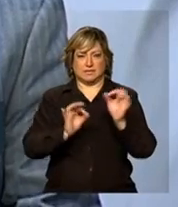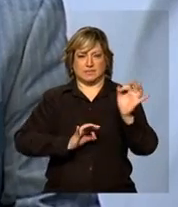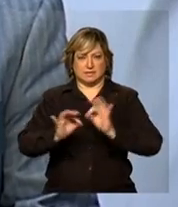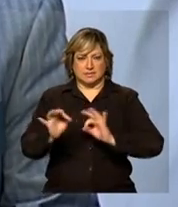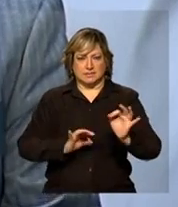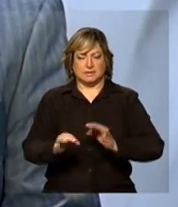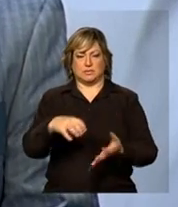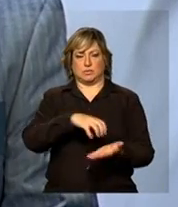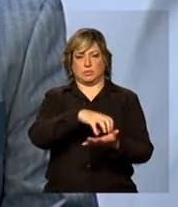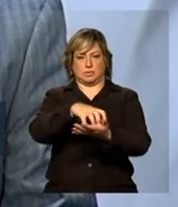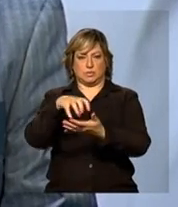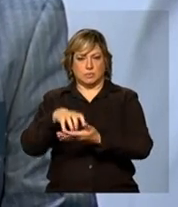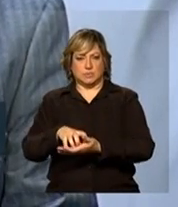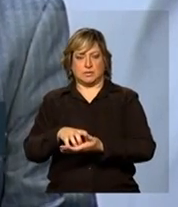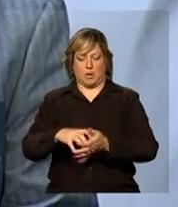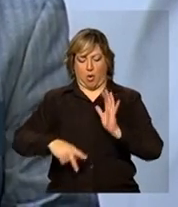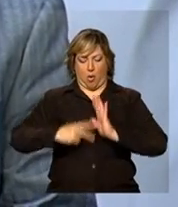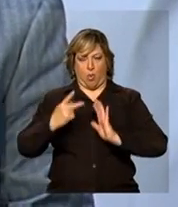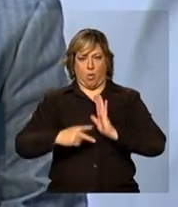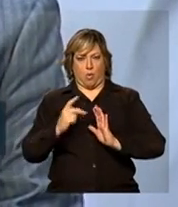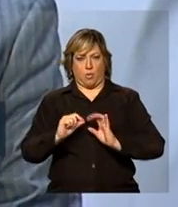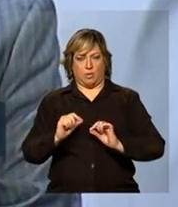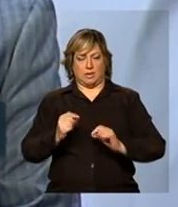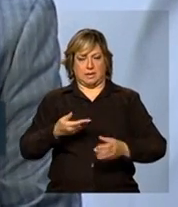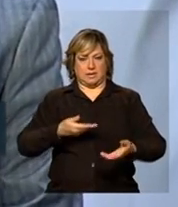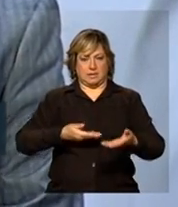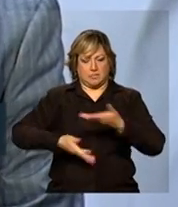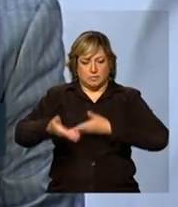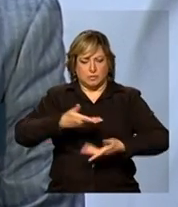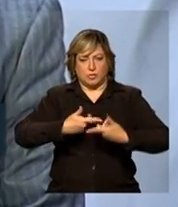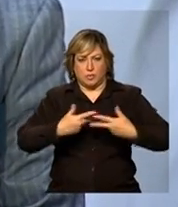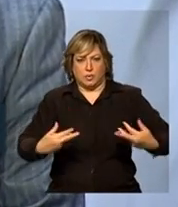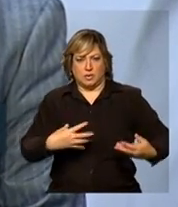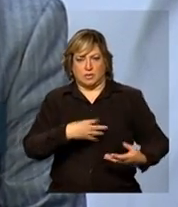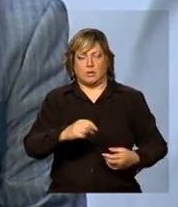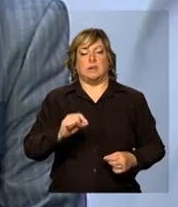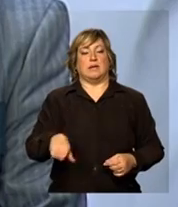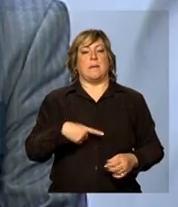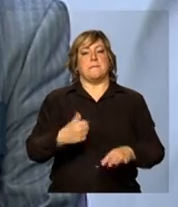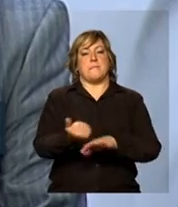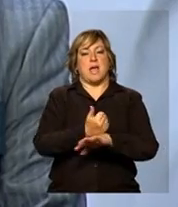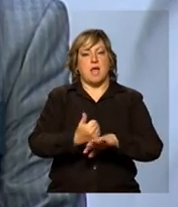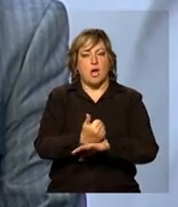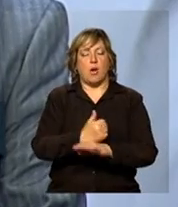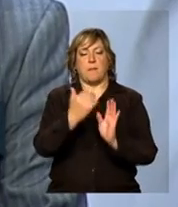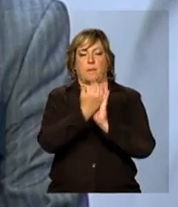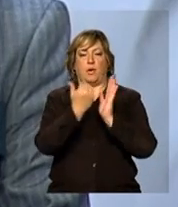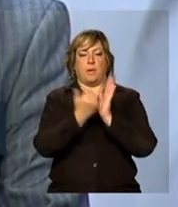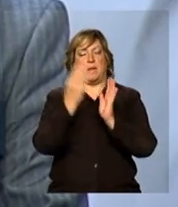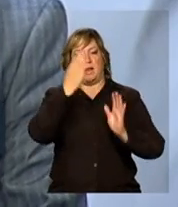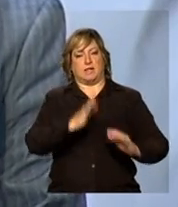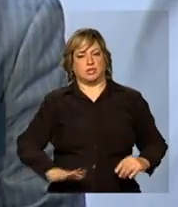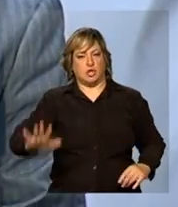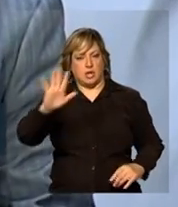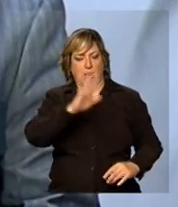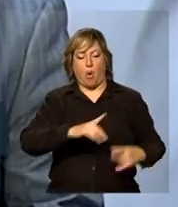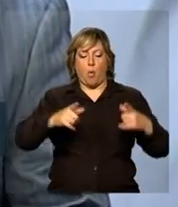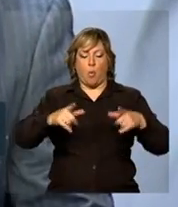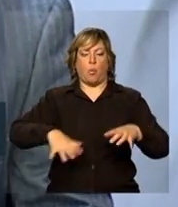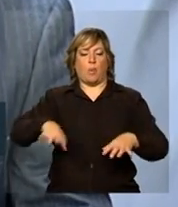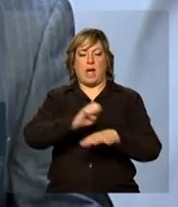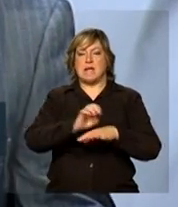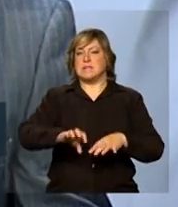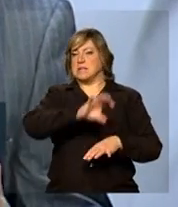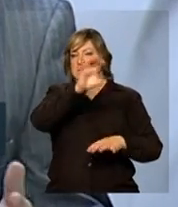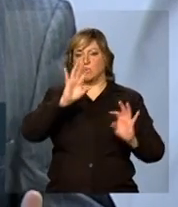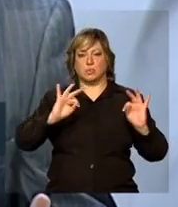transplante, centros de transplante, você melhora não só o programa nacional, estadual ou local de transplantes. Você